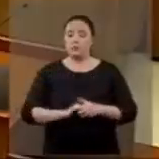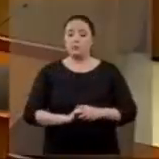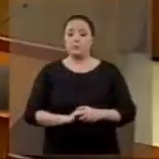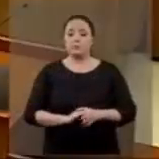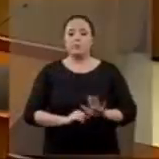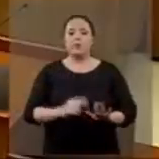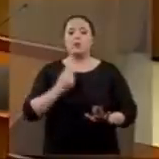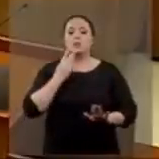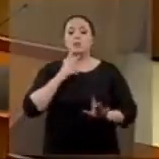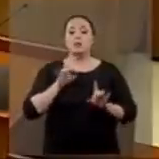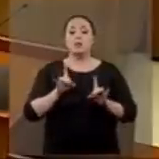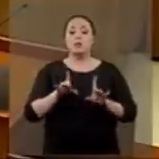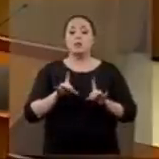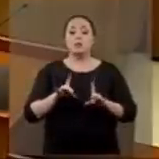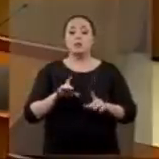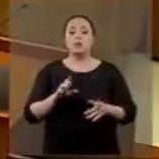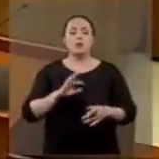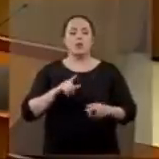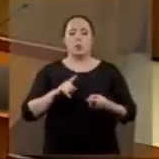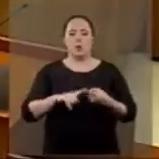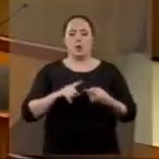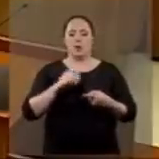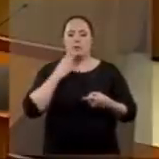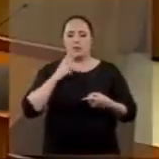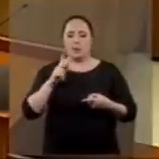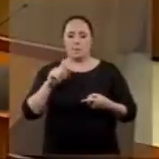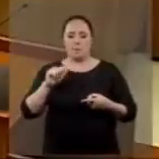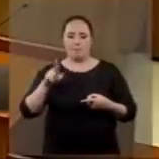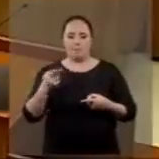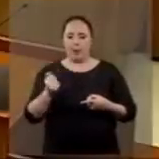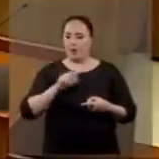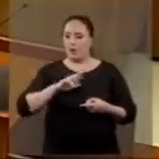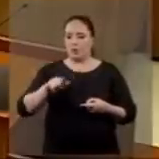cigarros comercializados, não pega cigarro de palha?